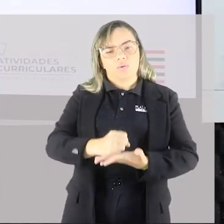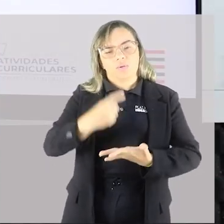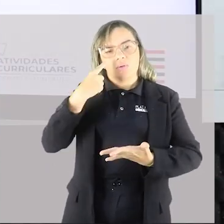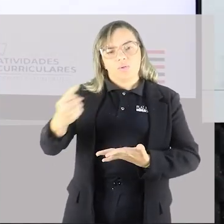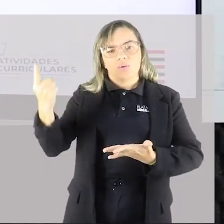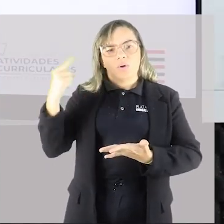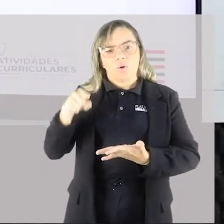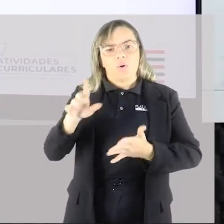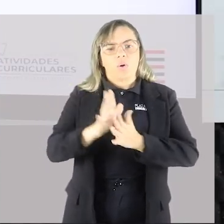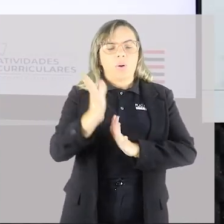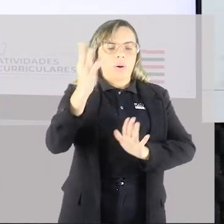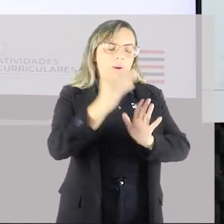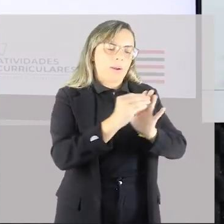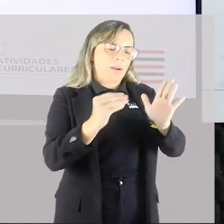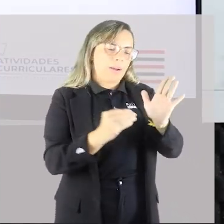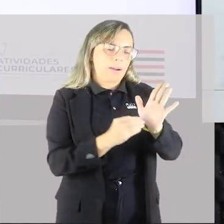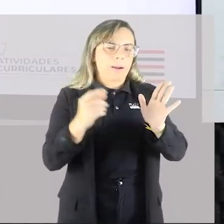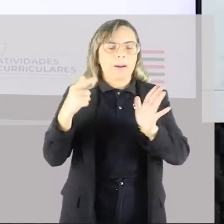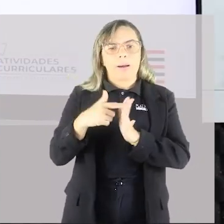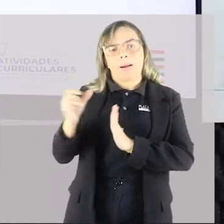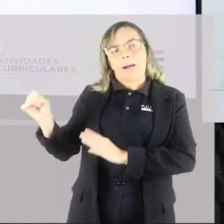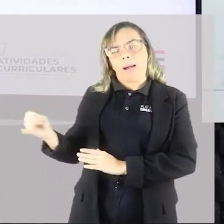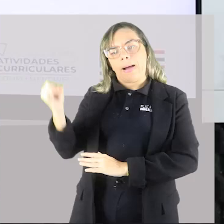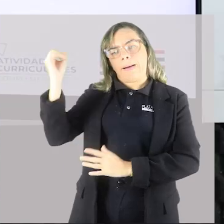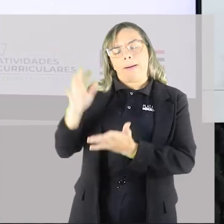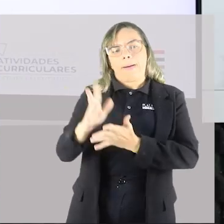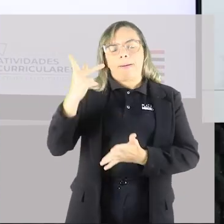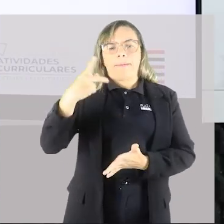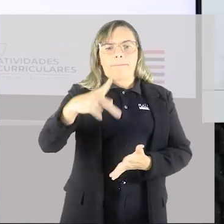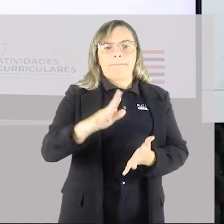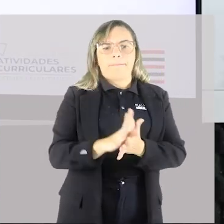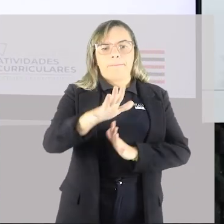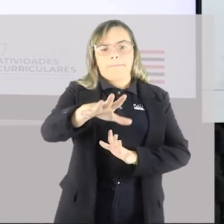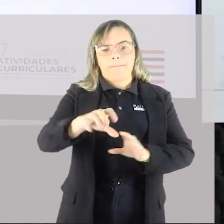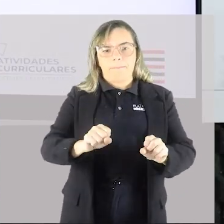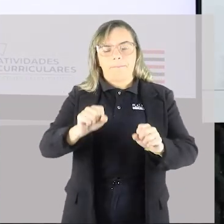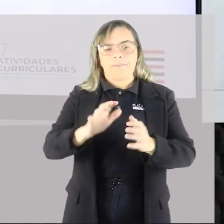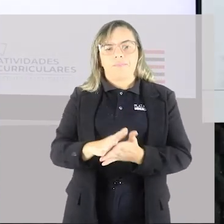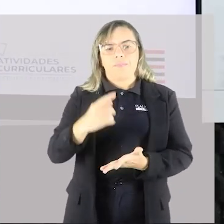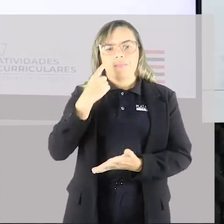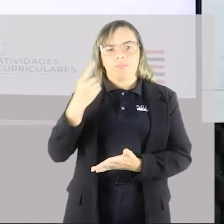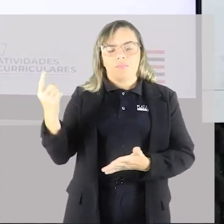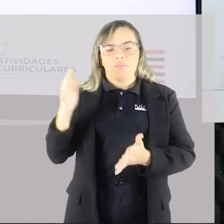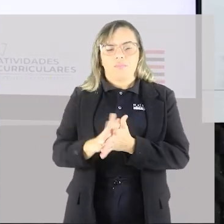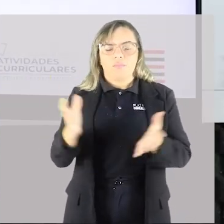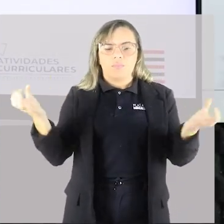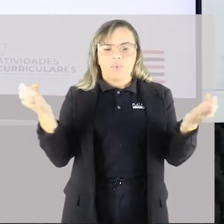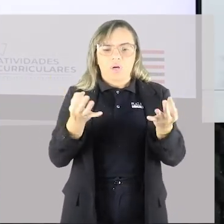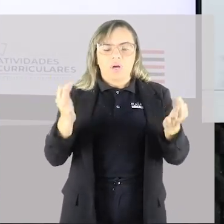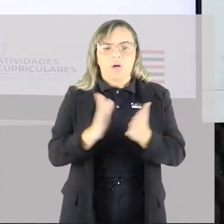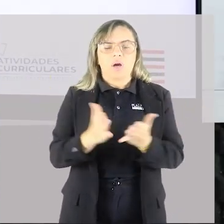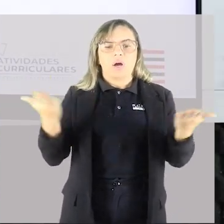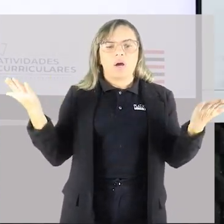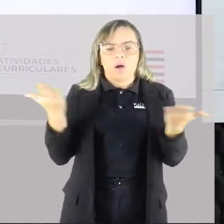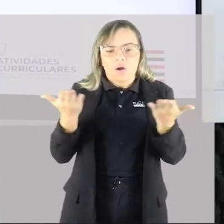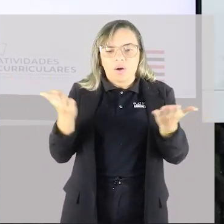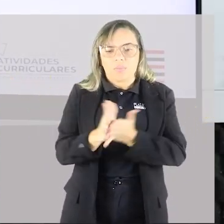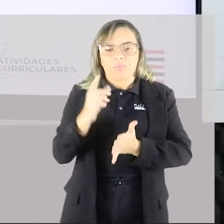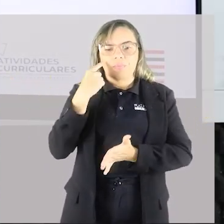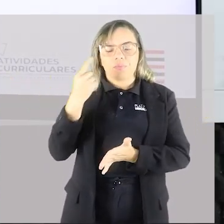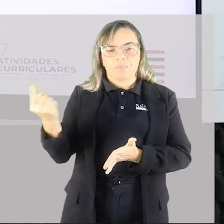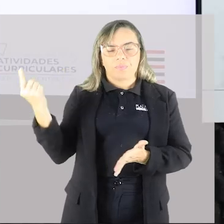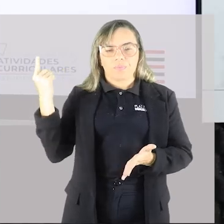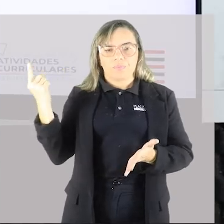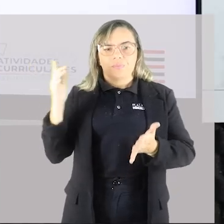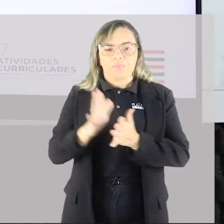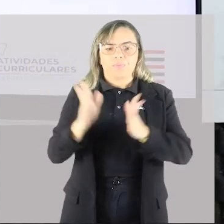mais conteúdos importantes para a sua formação, perfeito? Nós vamos tratar agora